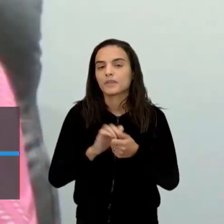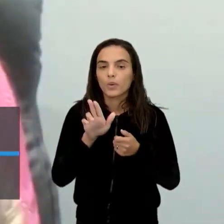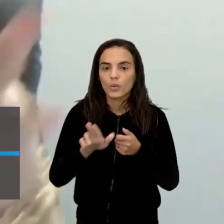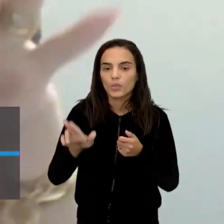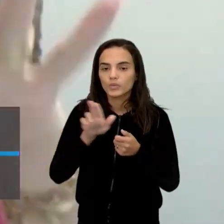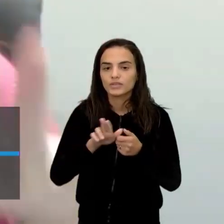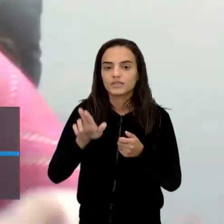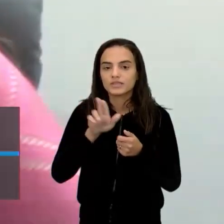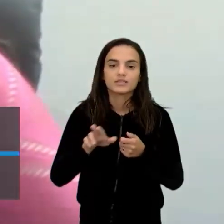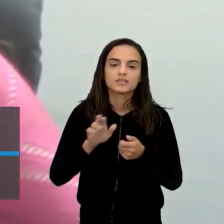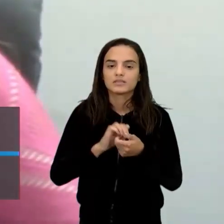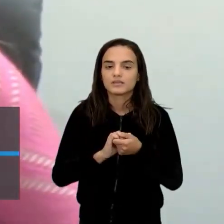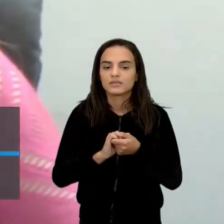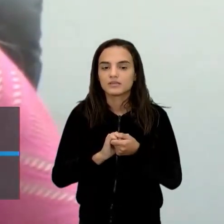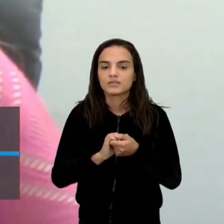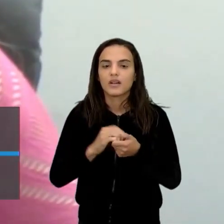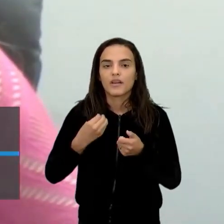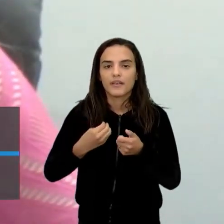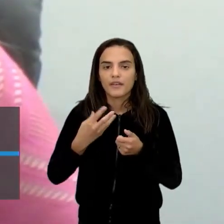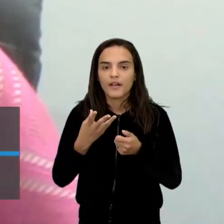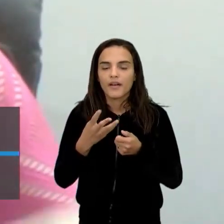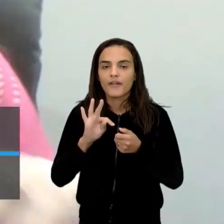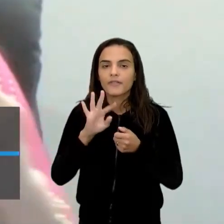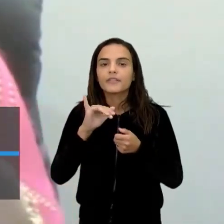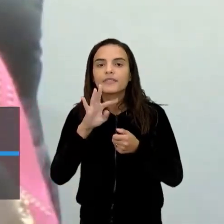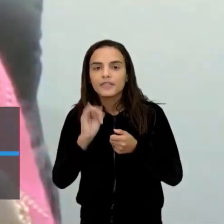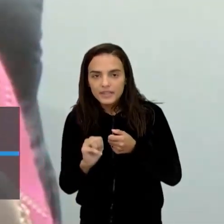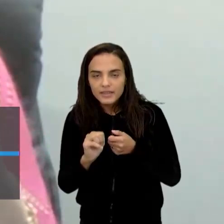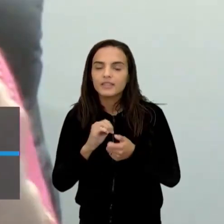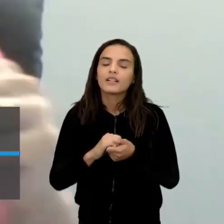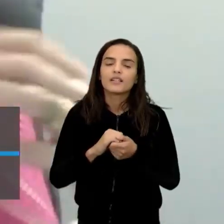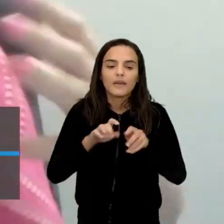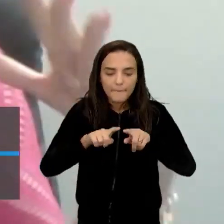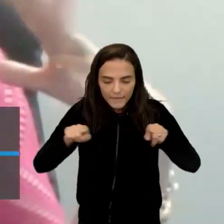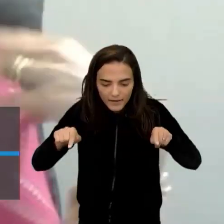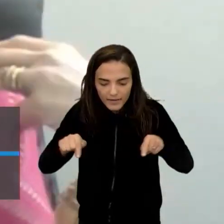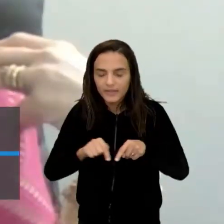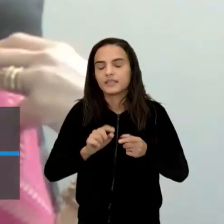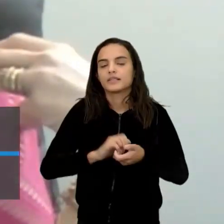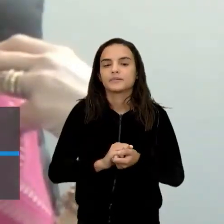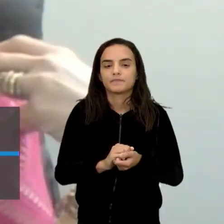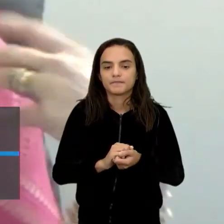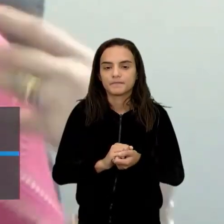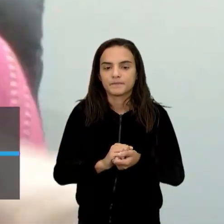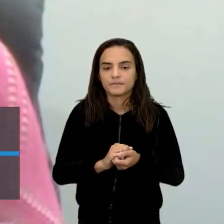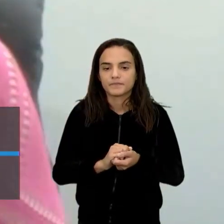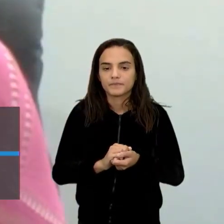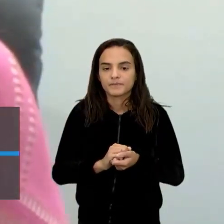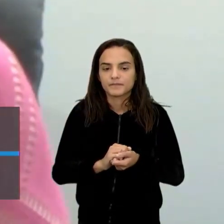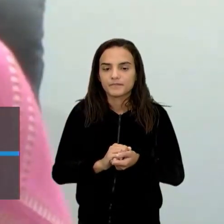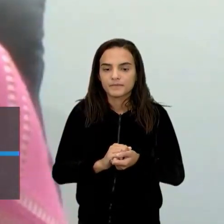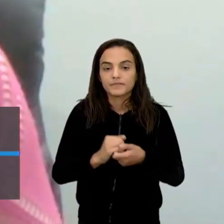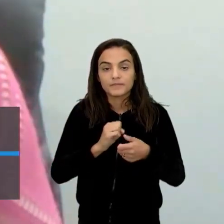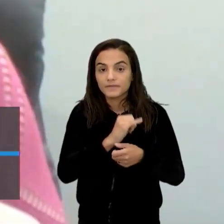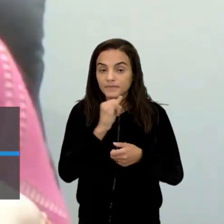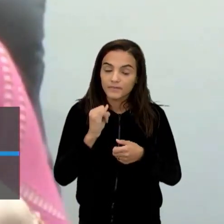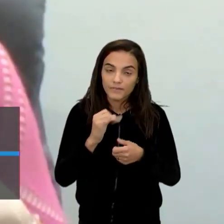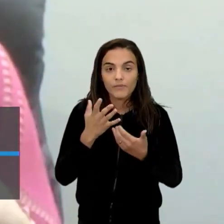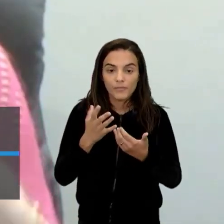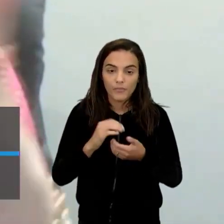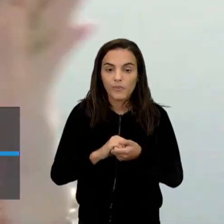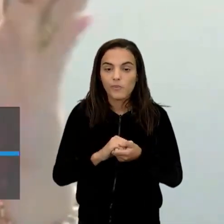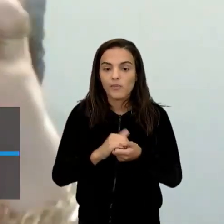usando a presilha ou se ele está usando a fita adesiva na mesa, tá? E se ele está bem posicionado. Nesse caso